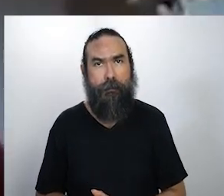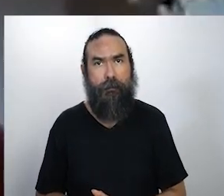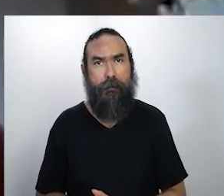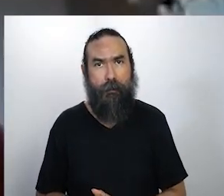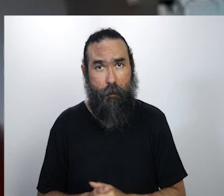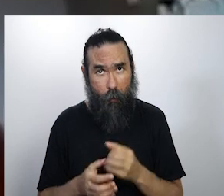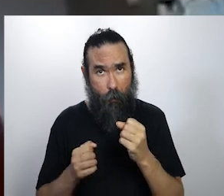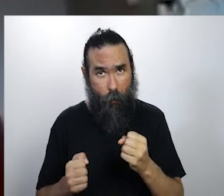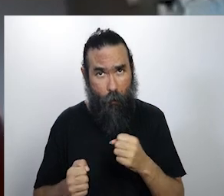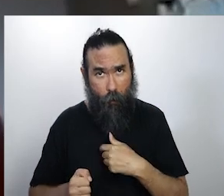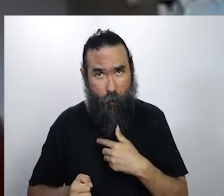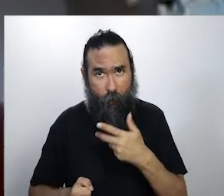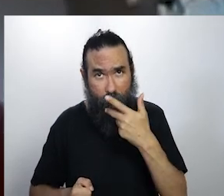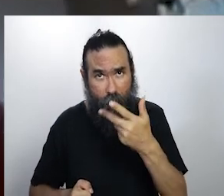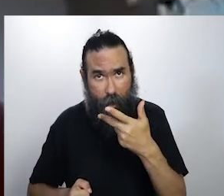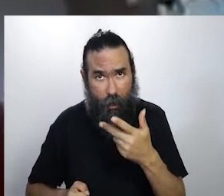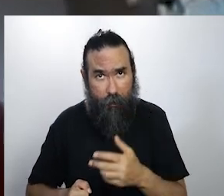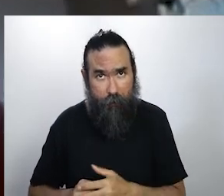só queria